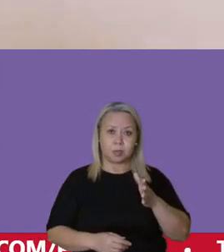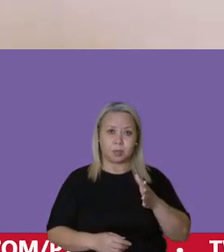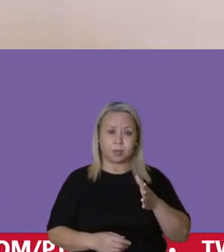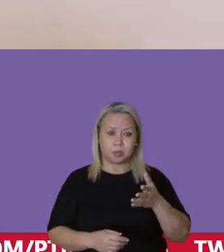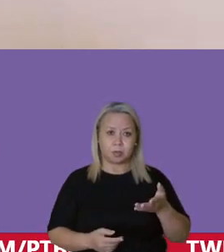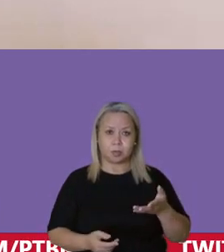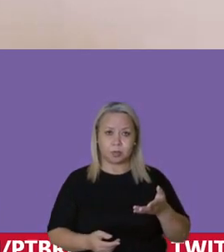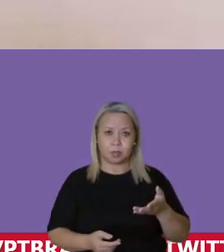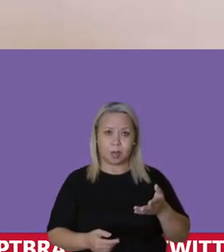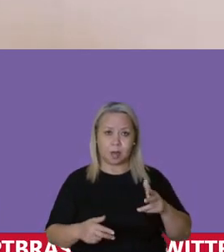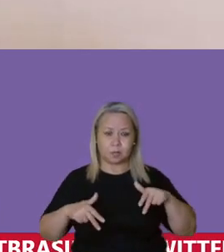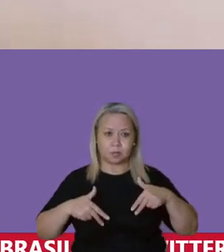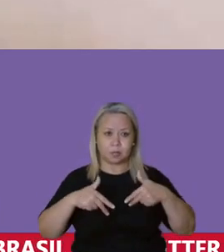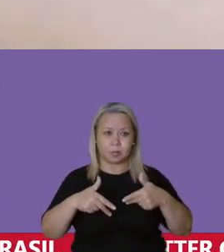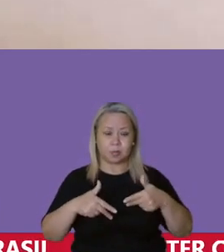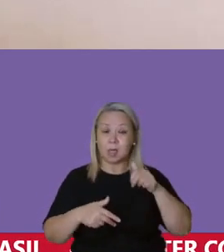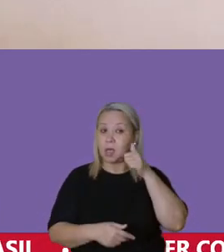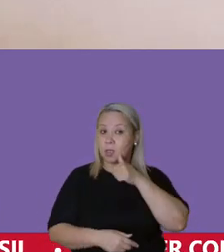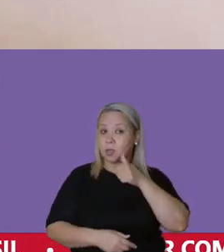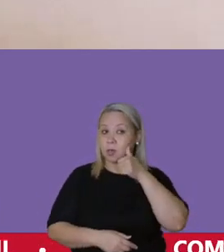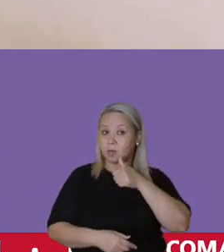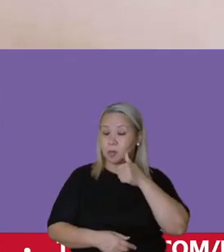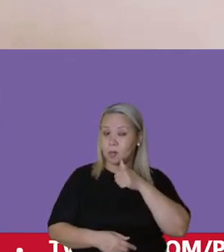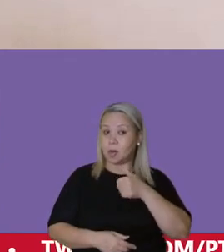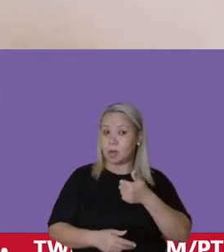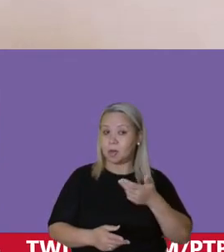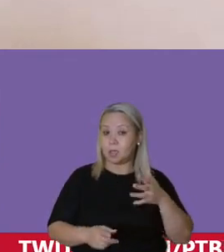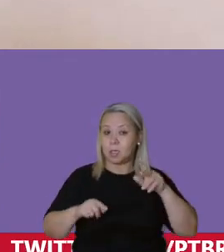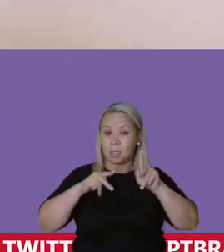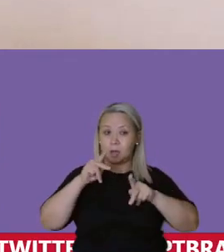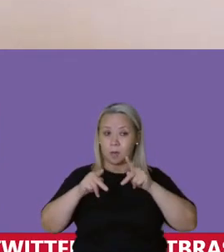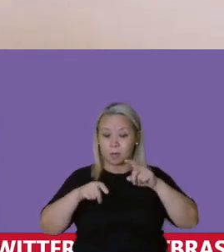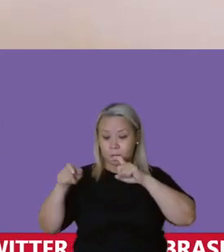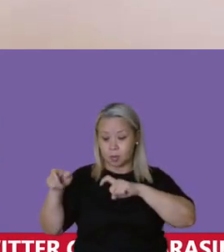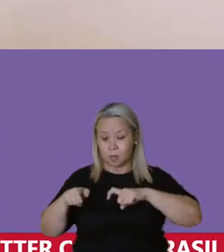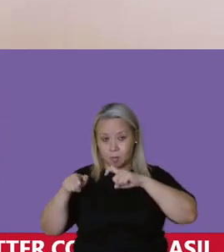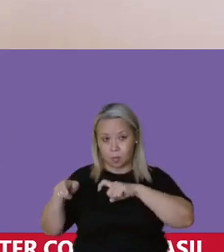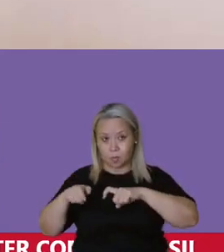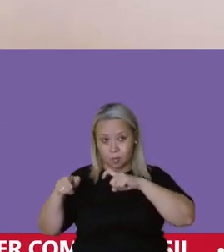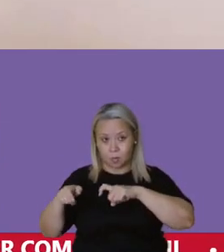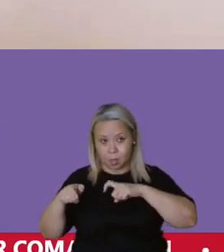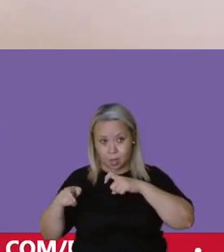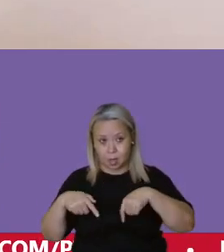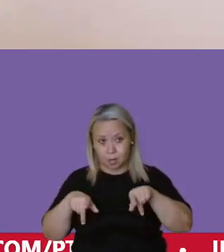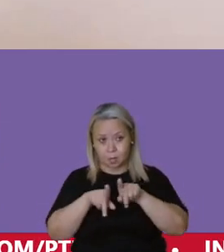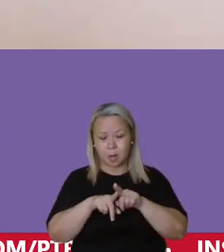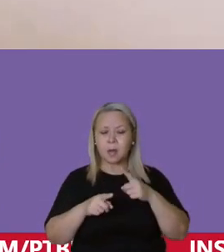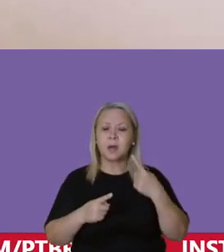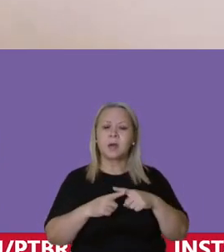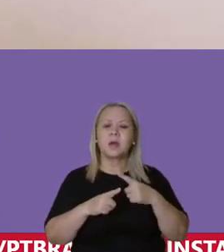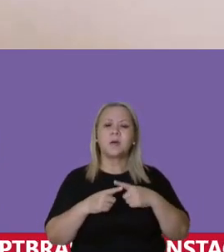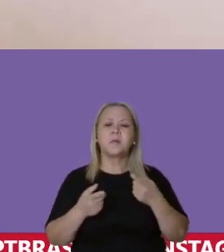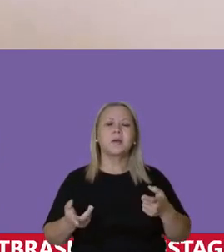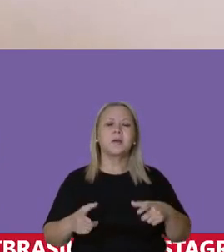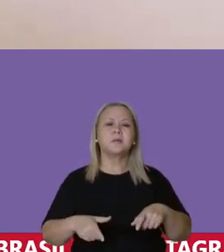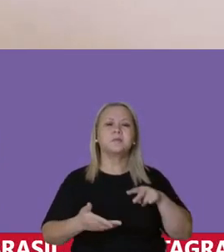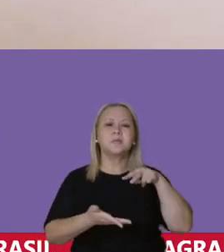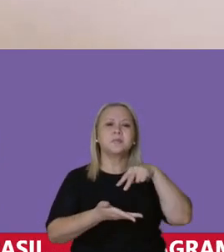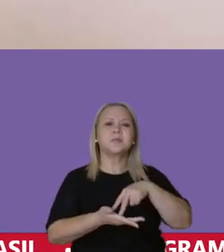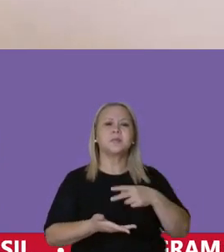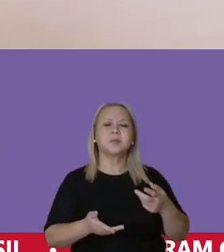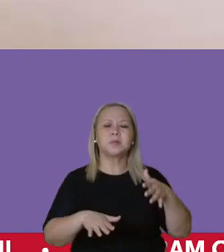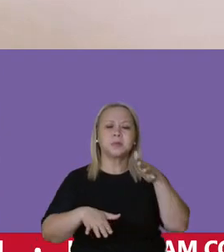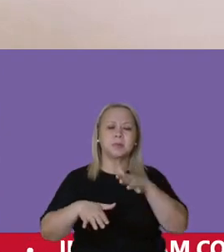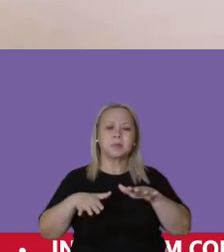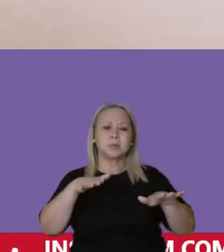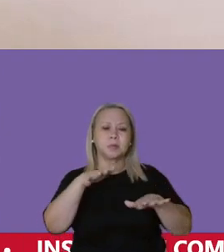gênero, a gente vê um impacto maior sobre as mulheres e também entre a população rural e urbana. Mas por que será que não apareceu algo na desigualdade de renda se a gente